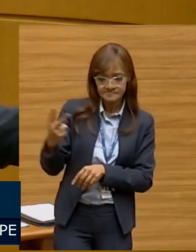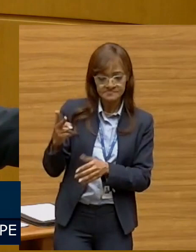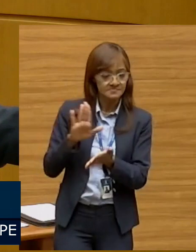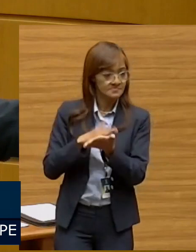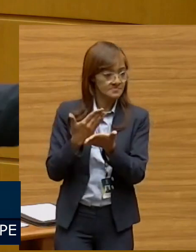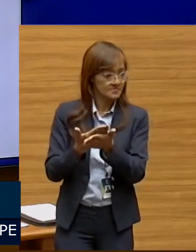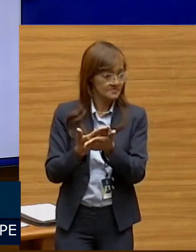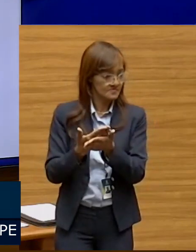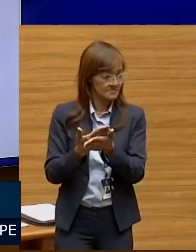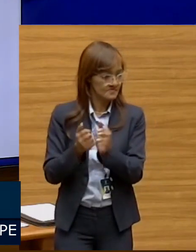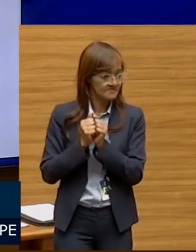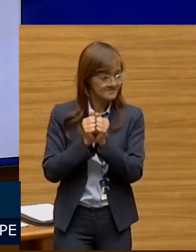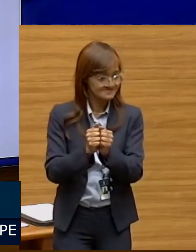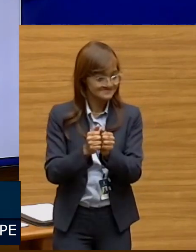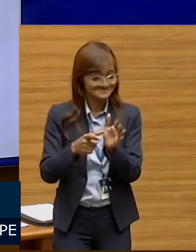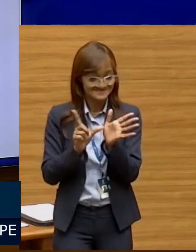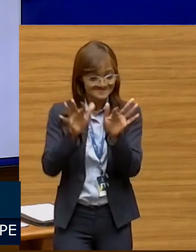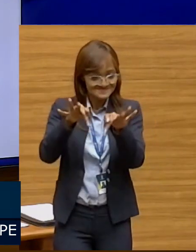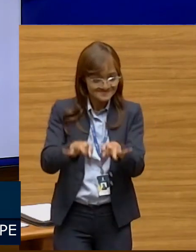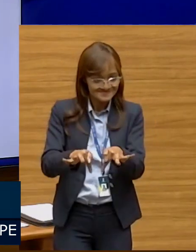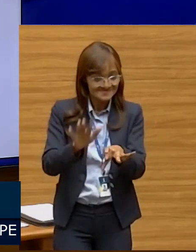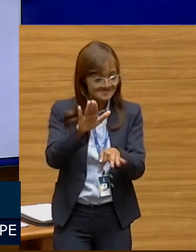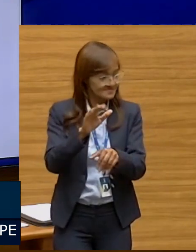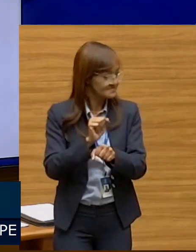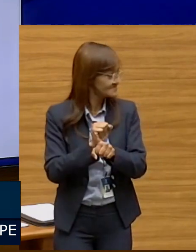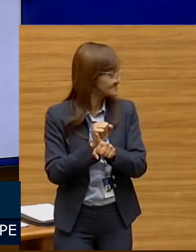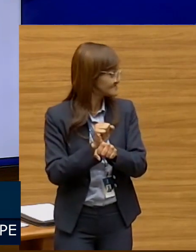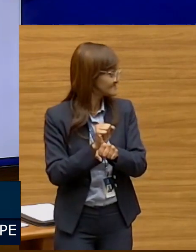avanço. Finalizando aqui,